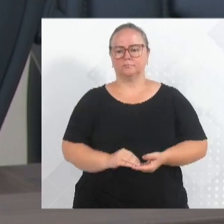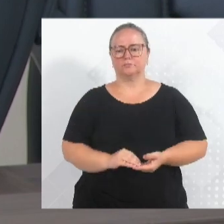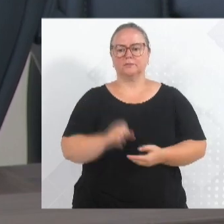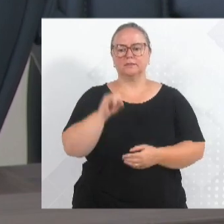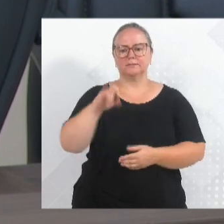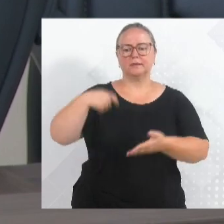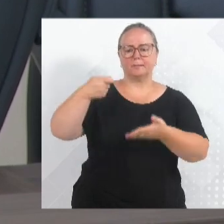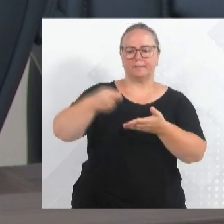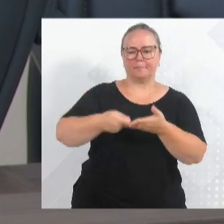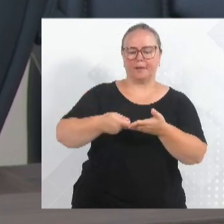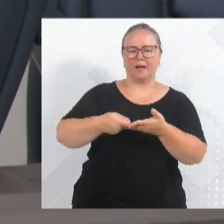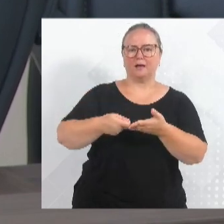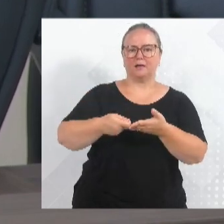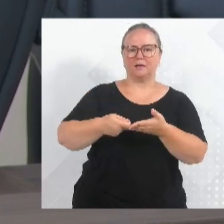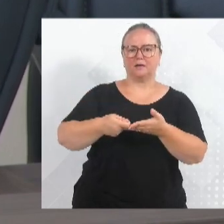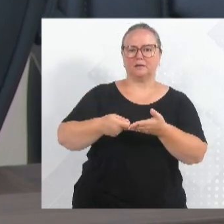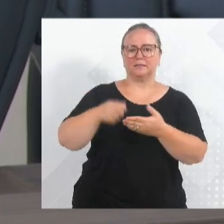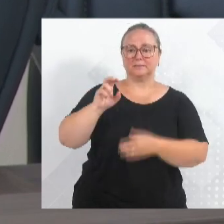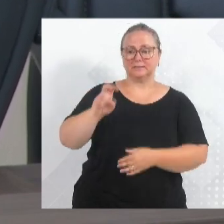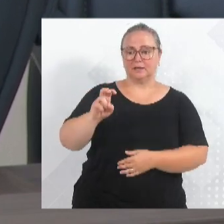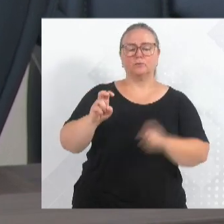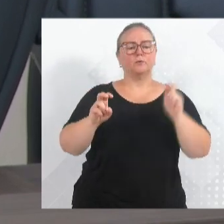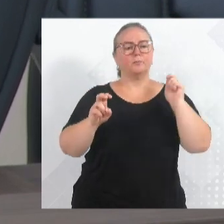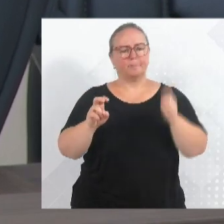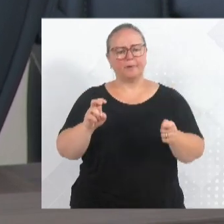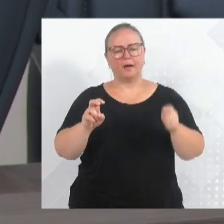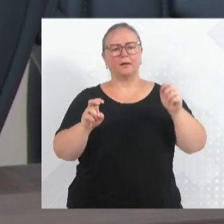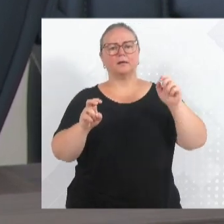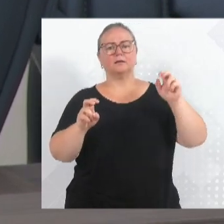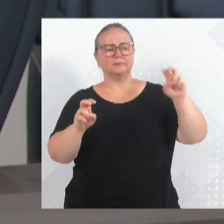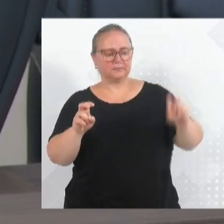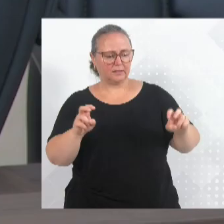5 metros cúbicos tem que pagar 10 por conta do investimento.